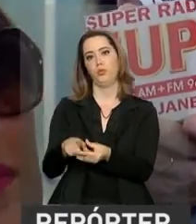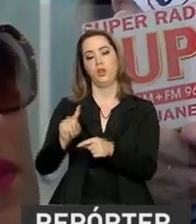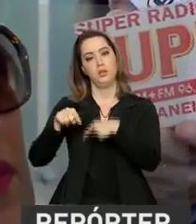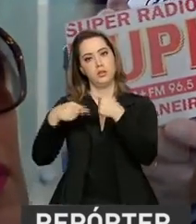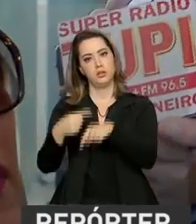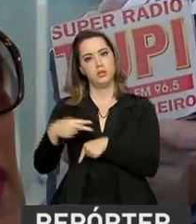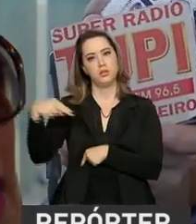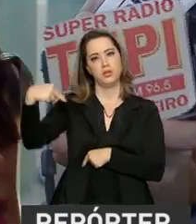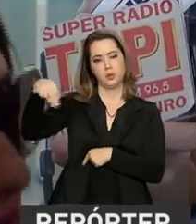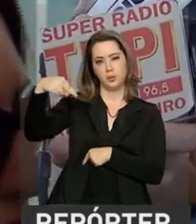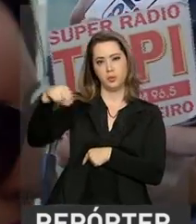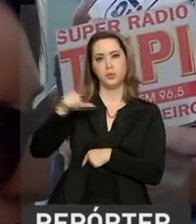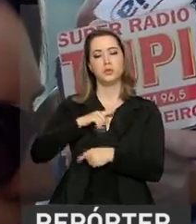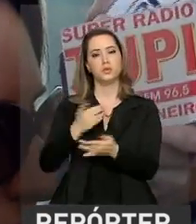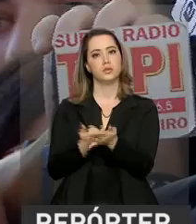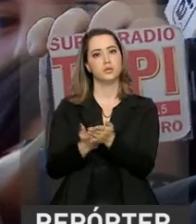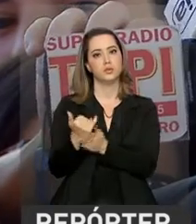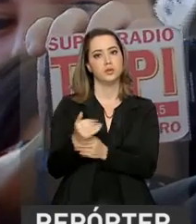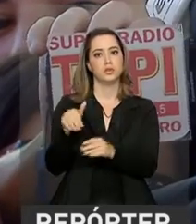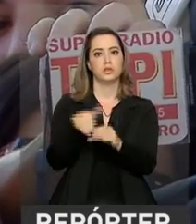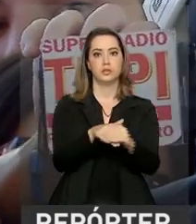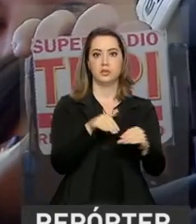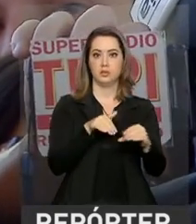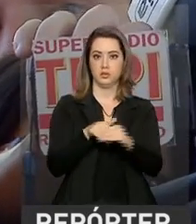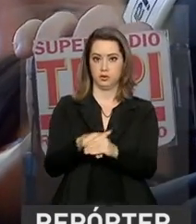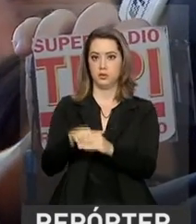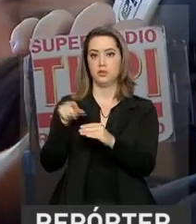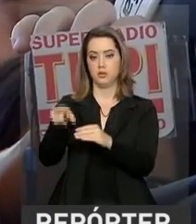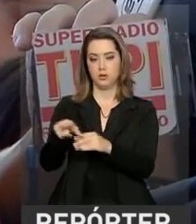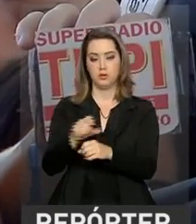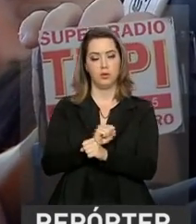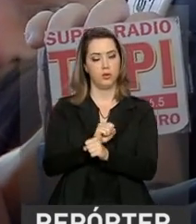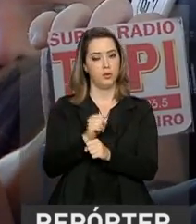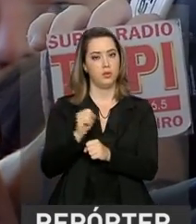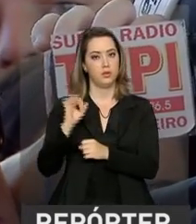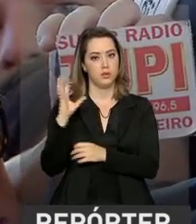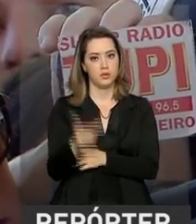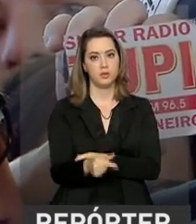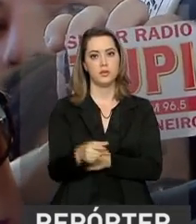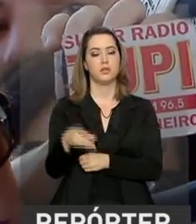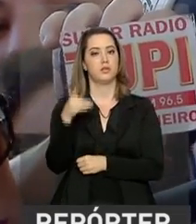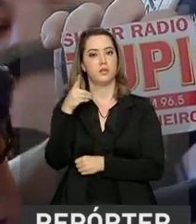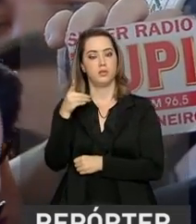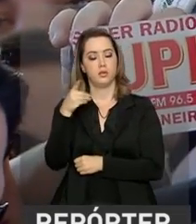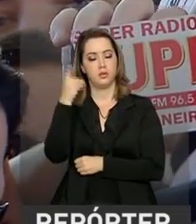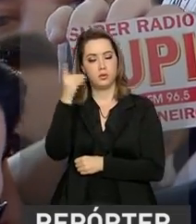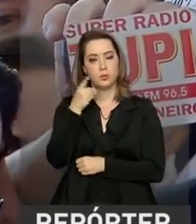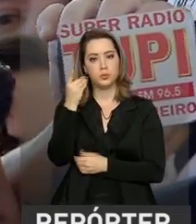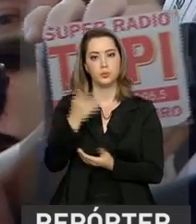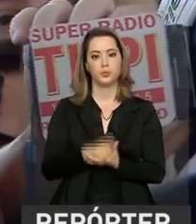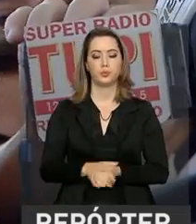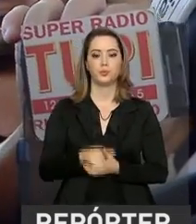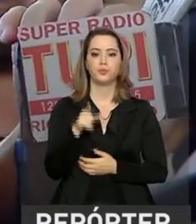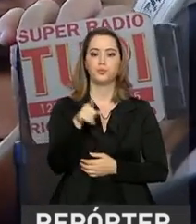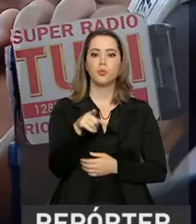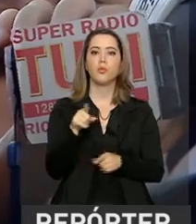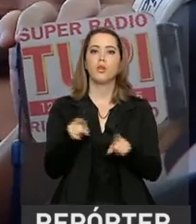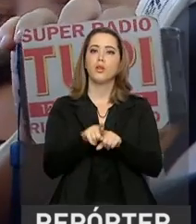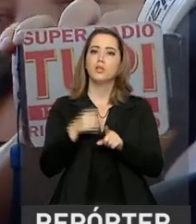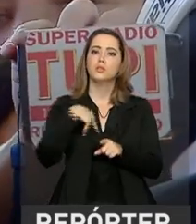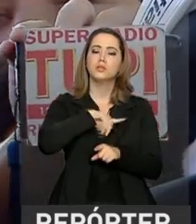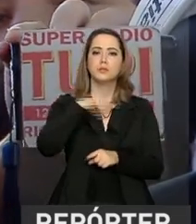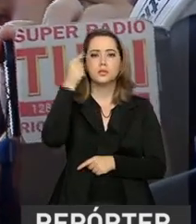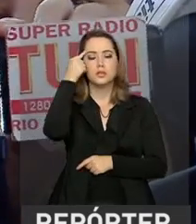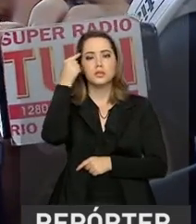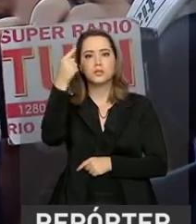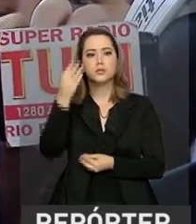máximo, votar essa matéria no plenário. Ainda sobre a agenda de votação da Câmara, Rodrigo Maia disse que a ideia é levar para o